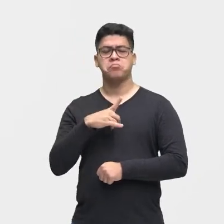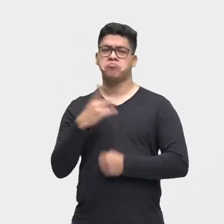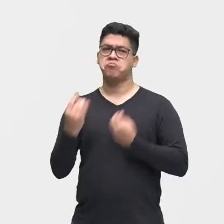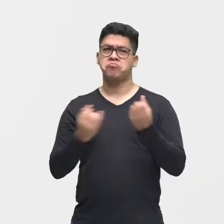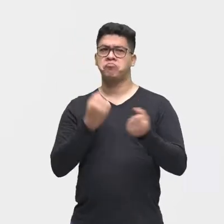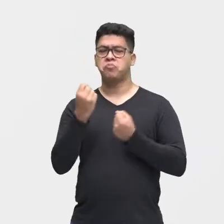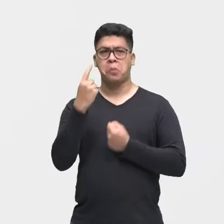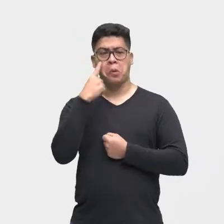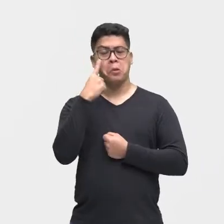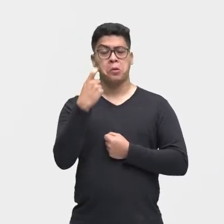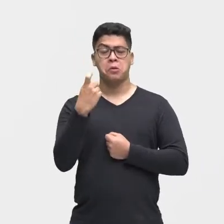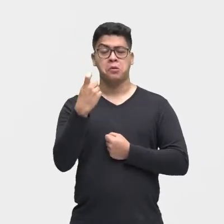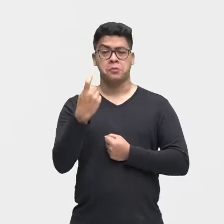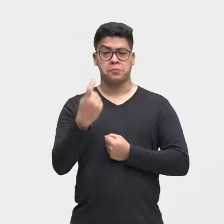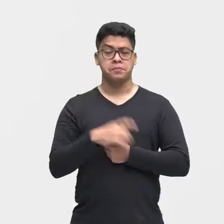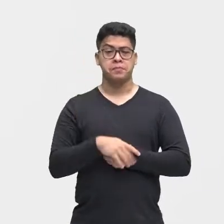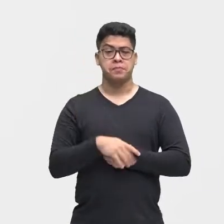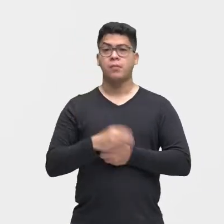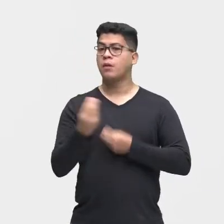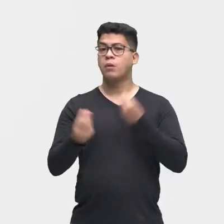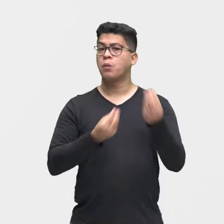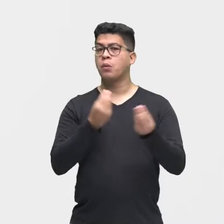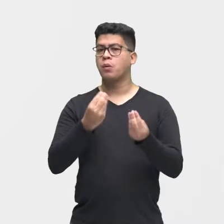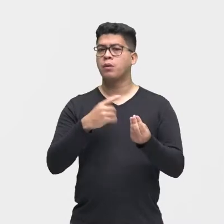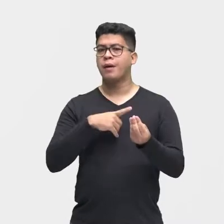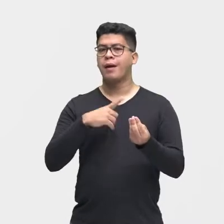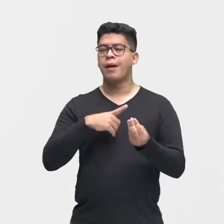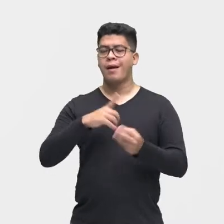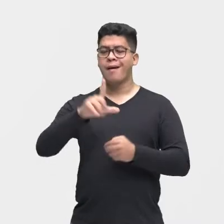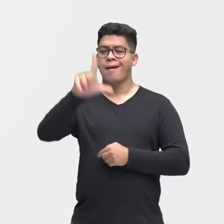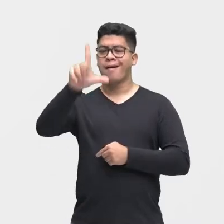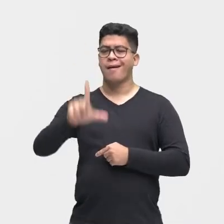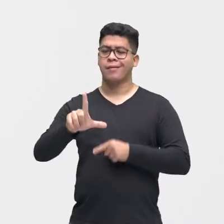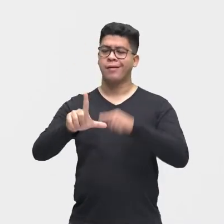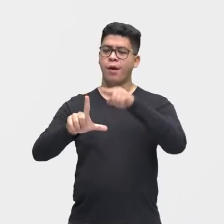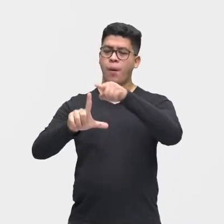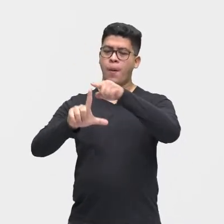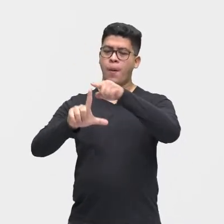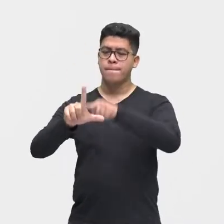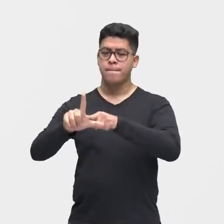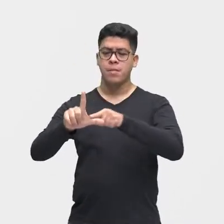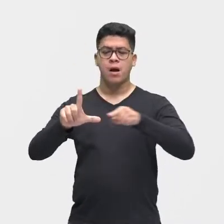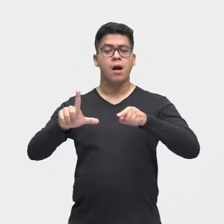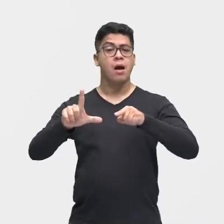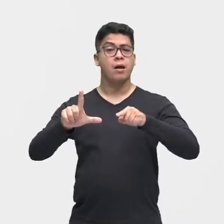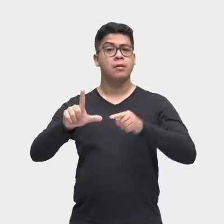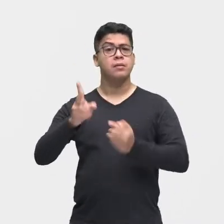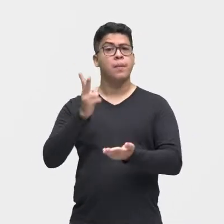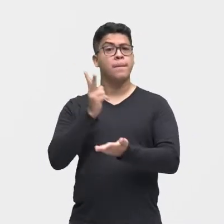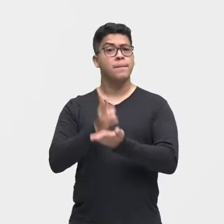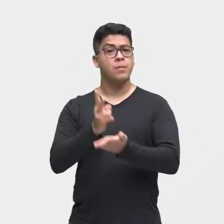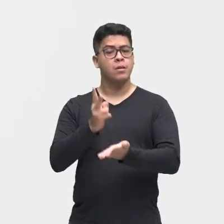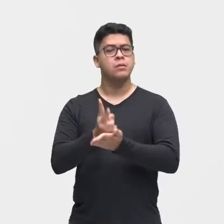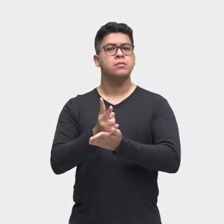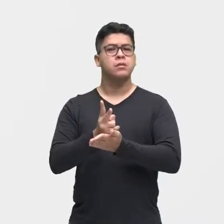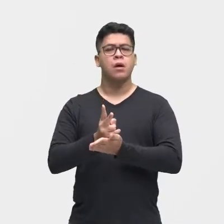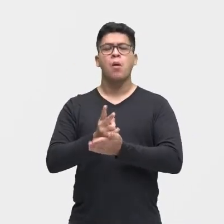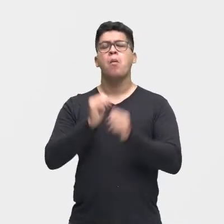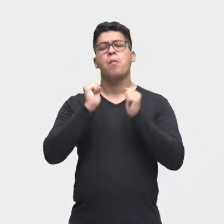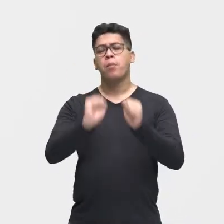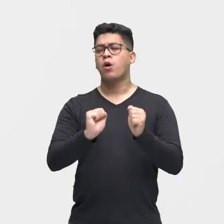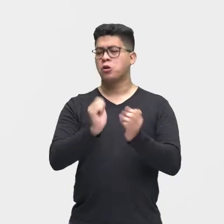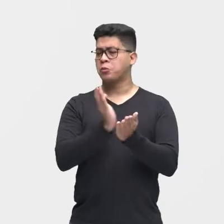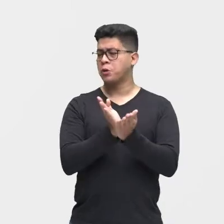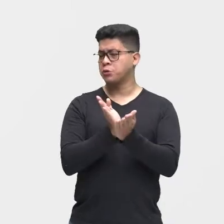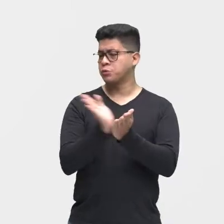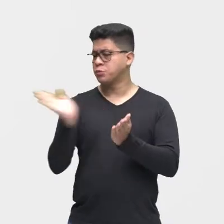ele e se captura fazendo o formato de u l tá E ele pode ir para todos os sentidos então